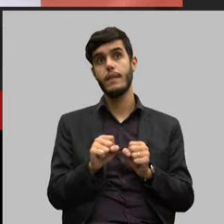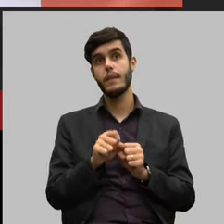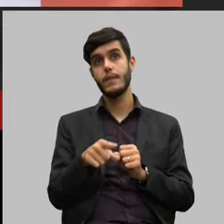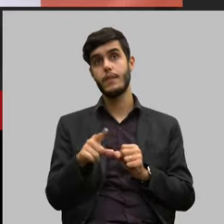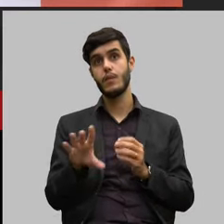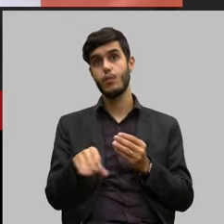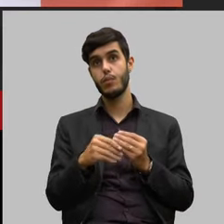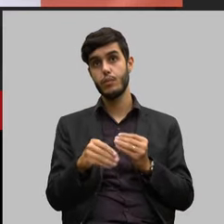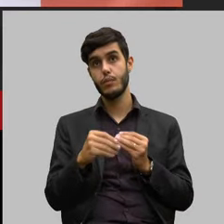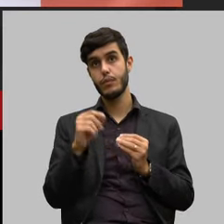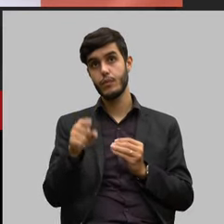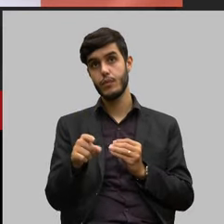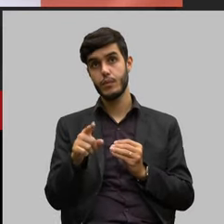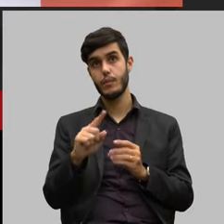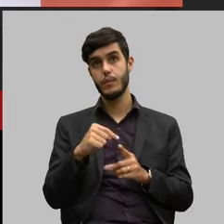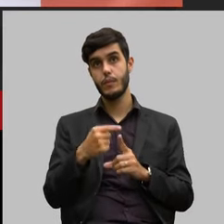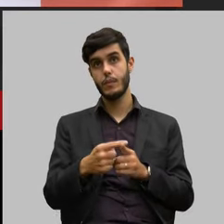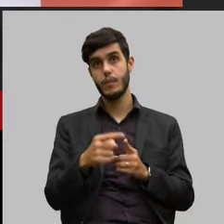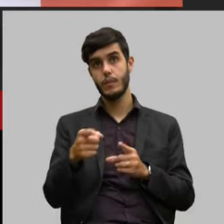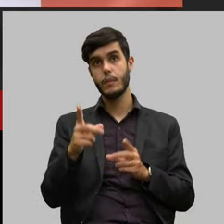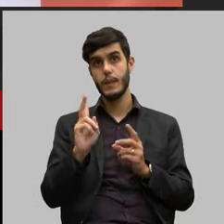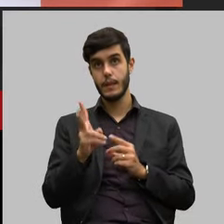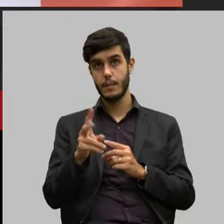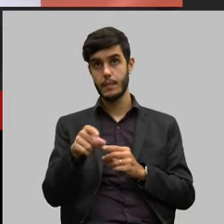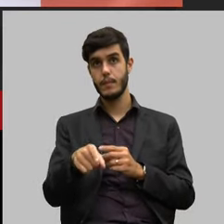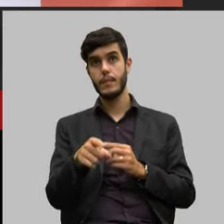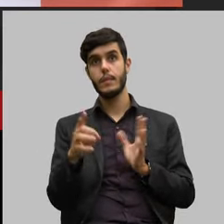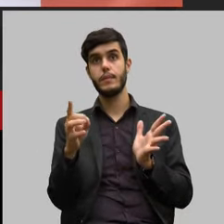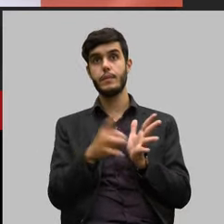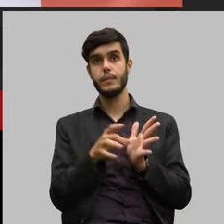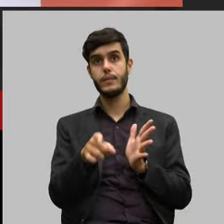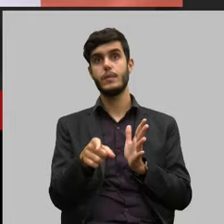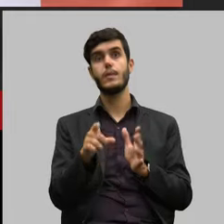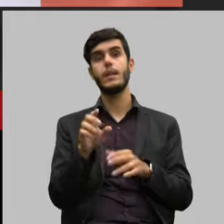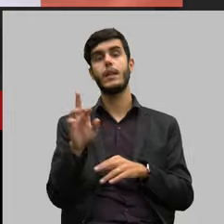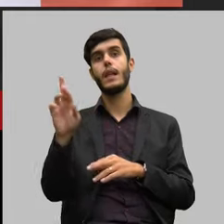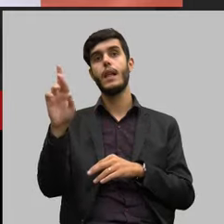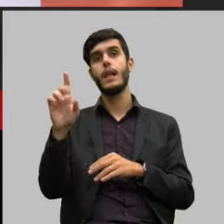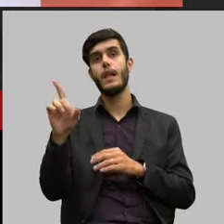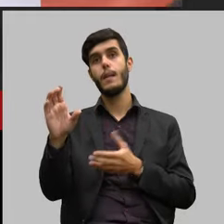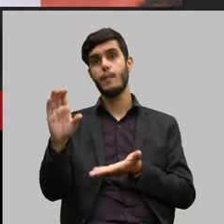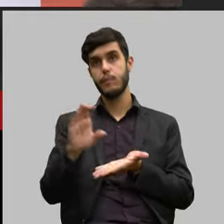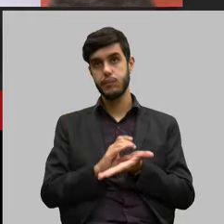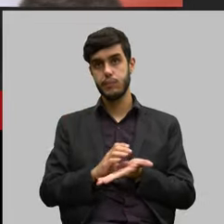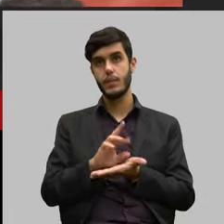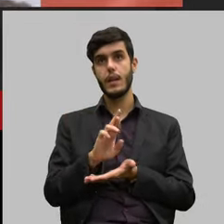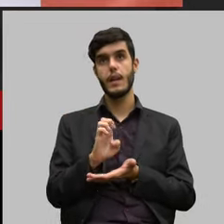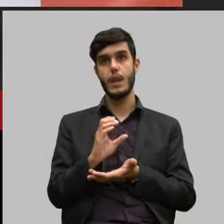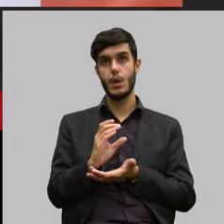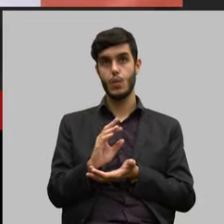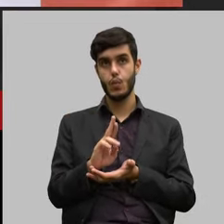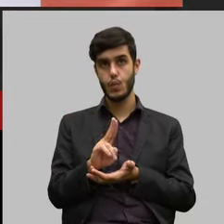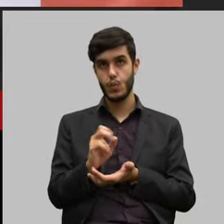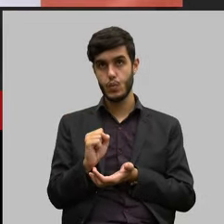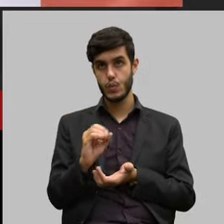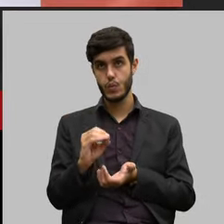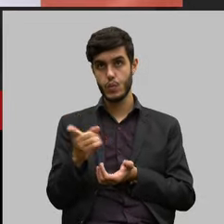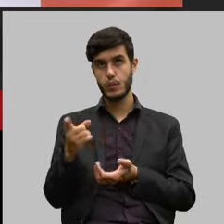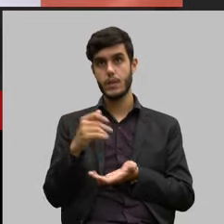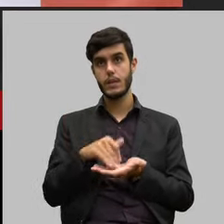aditivo com com a mesma origem do recurso é uma pergunta e é o